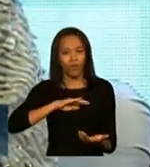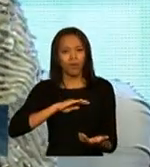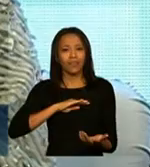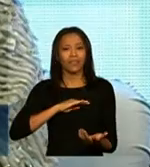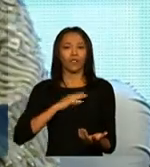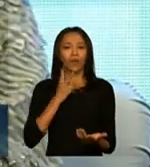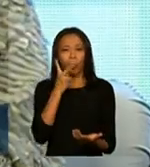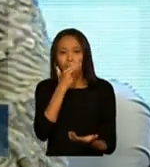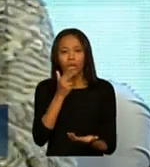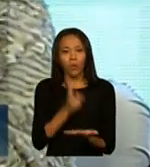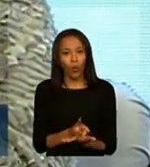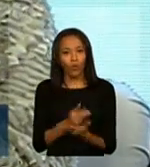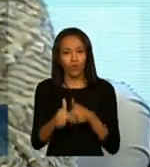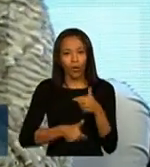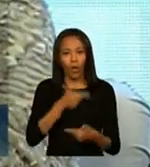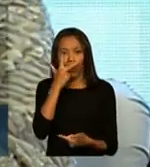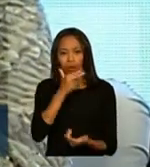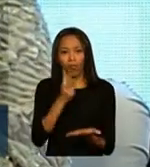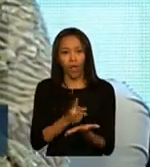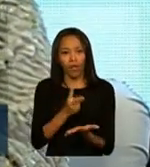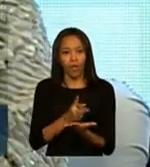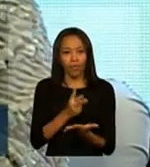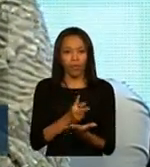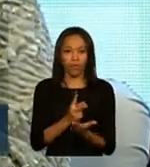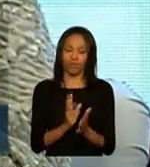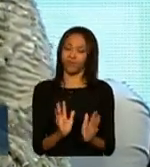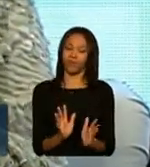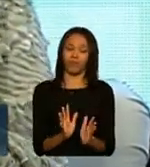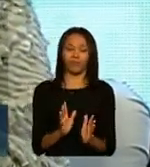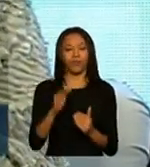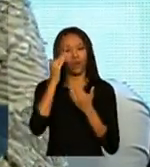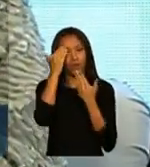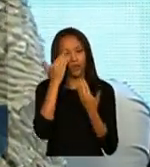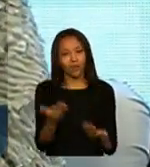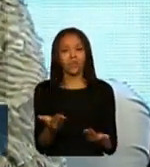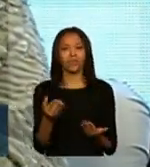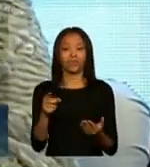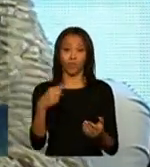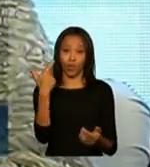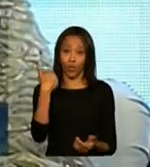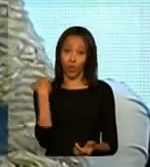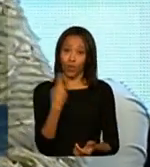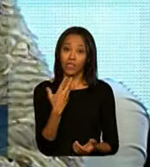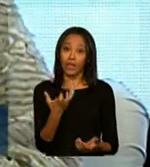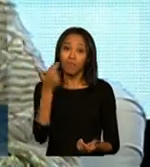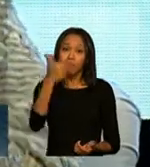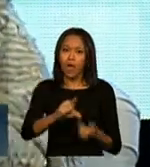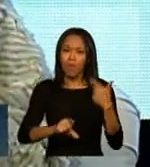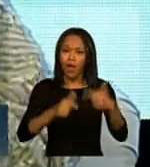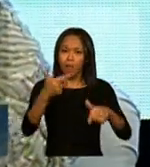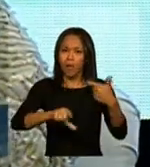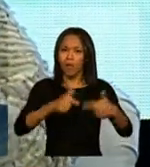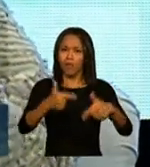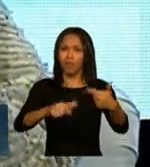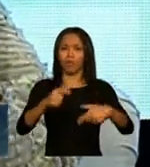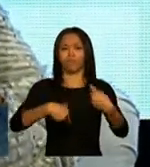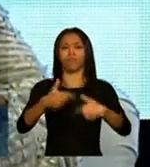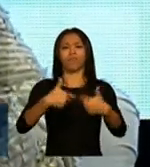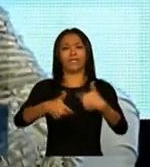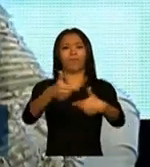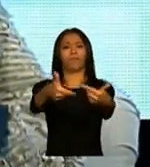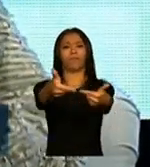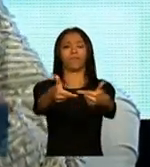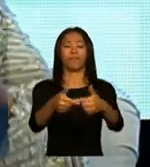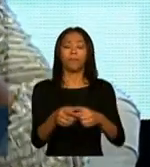só repetindo. Então, isso a gente tem que carregar dessa oficina também. Quer dizer, nós queremos mais, queremos continuar usando. E